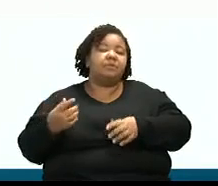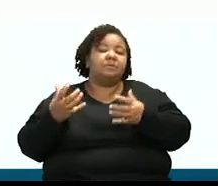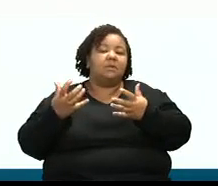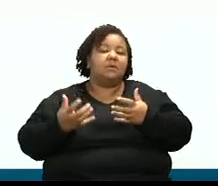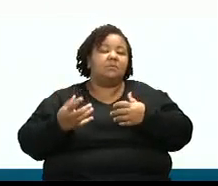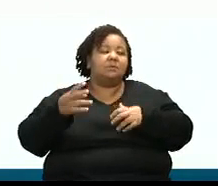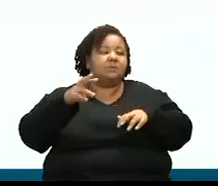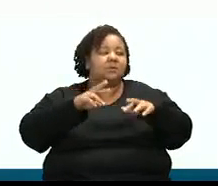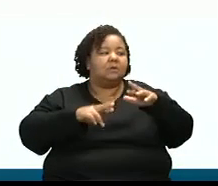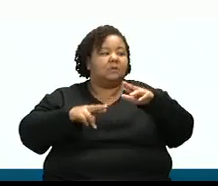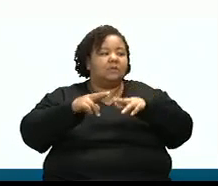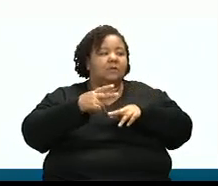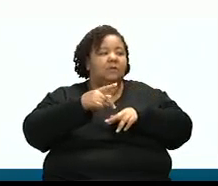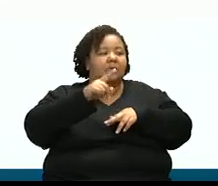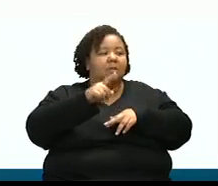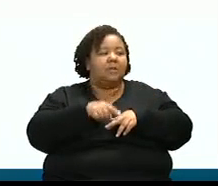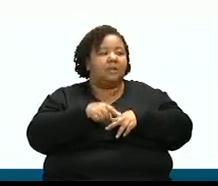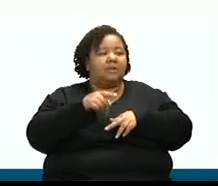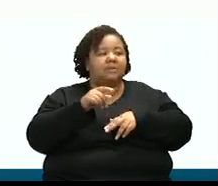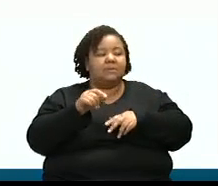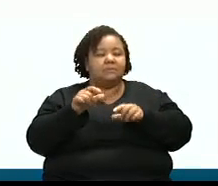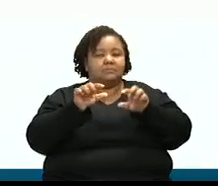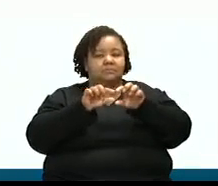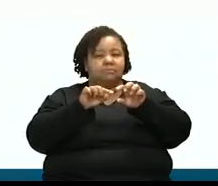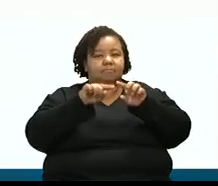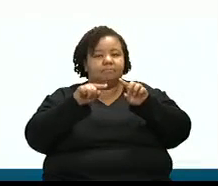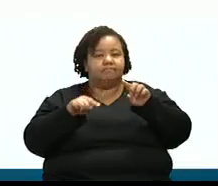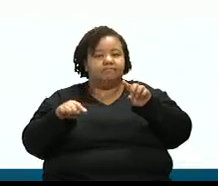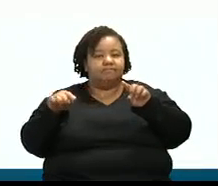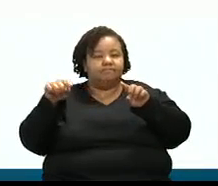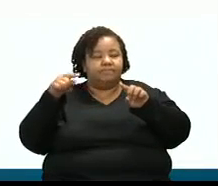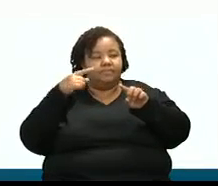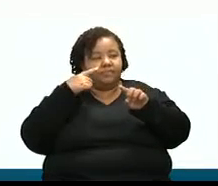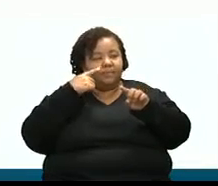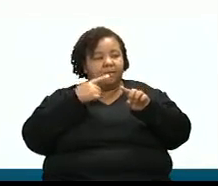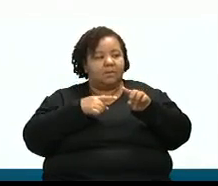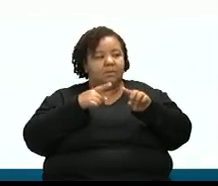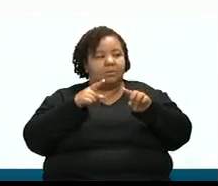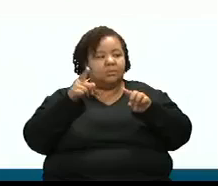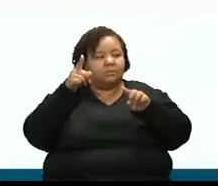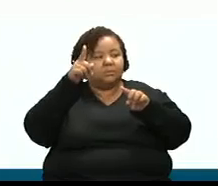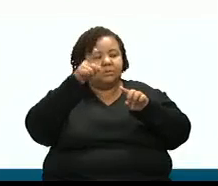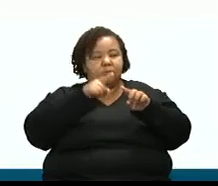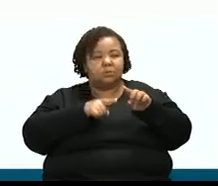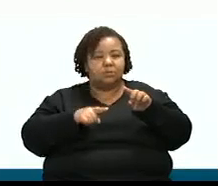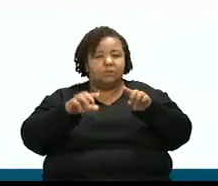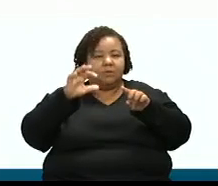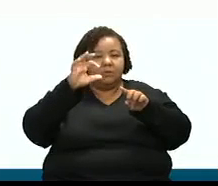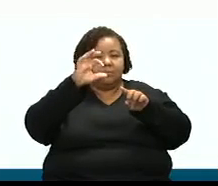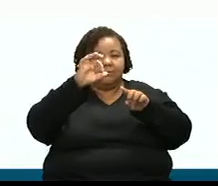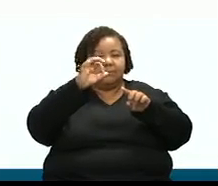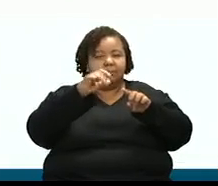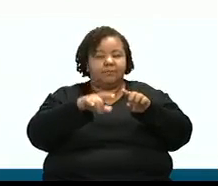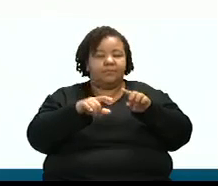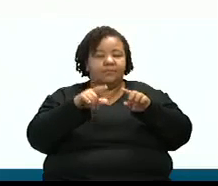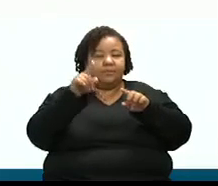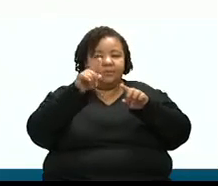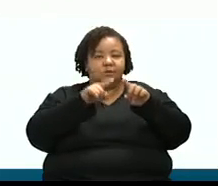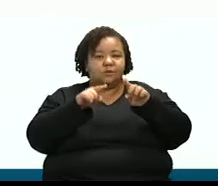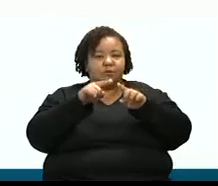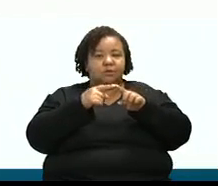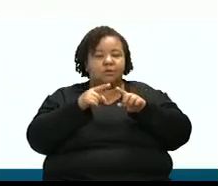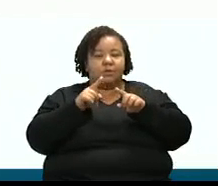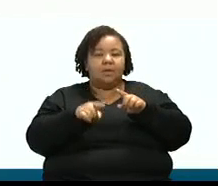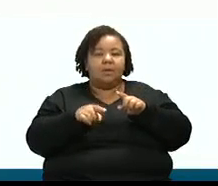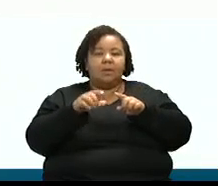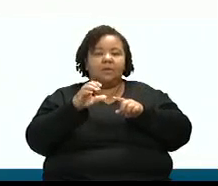avaliar essa integral de linha. Observe que o símbolo foi trocado por esse símbolo com um disco, porque a